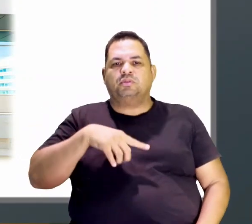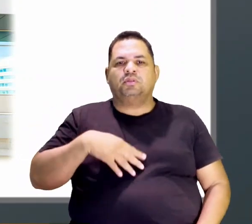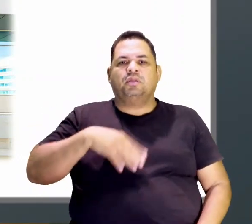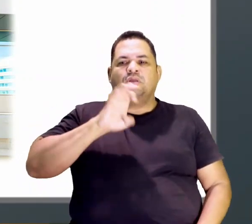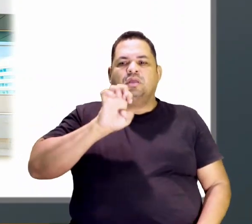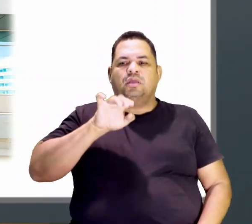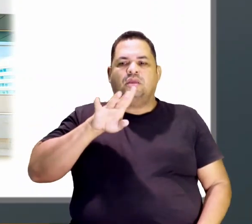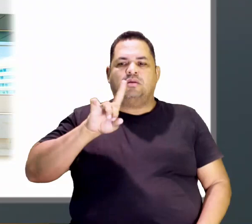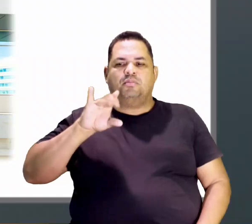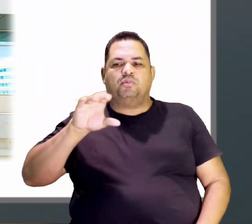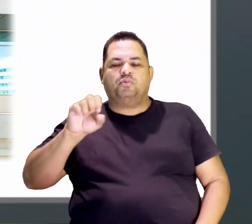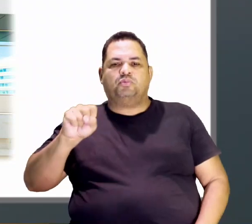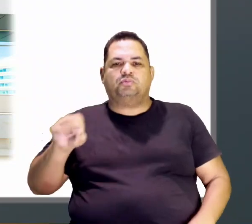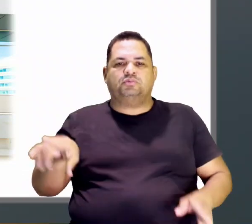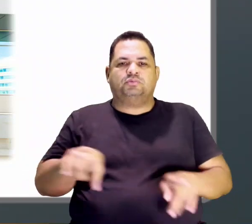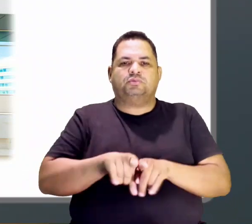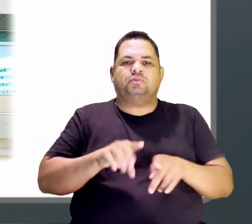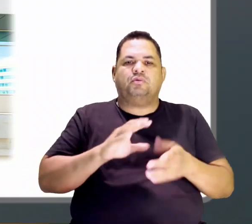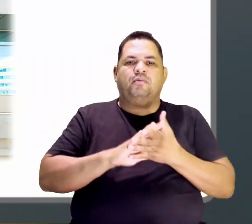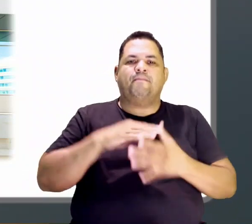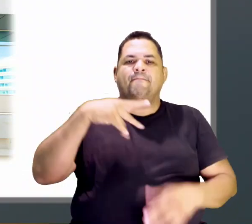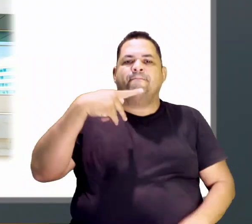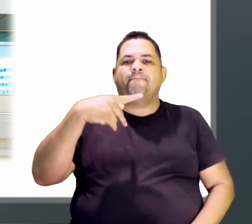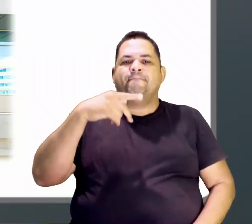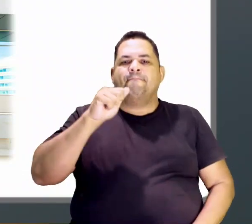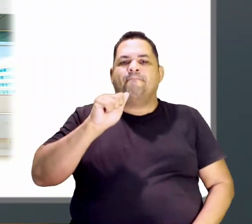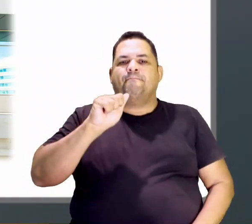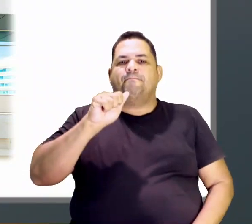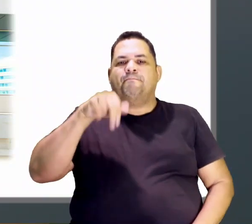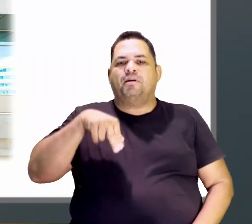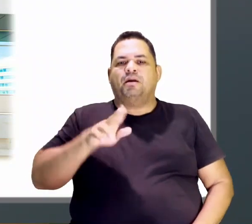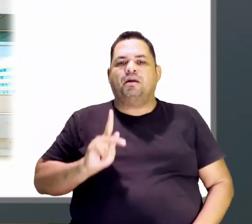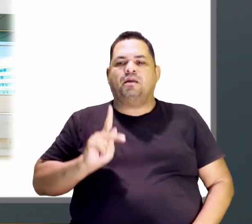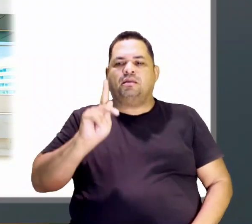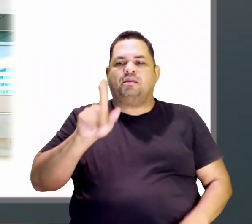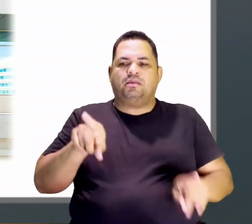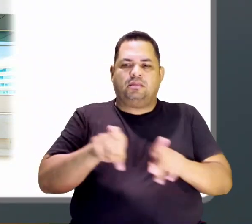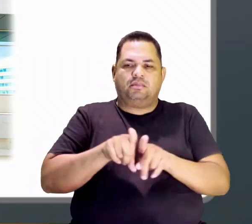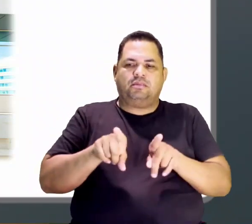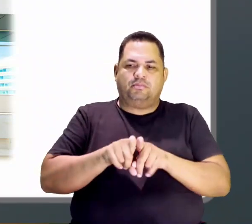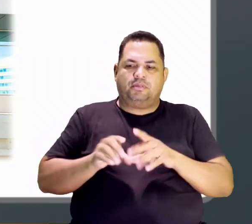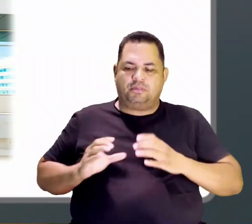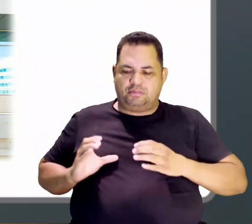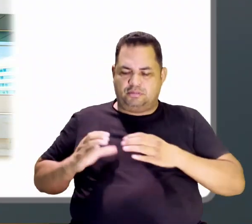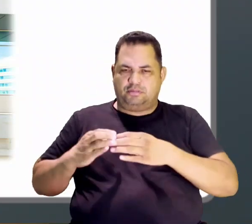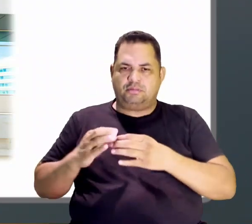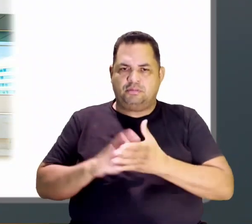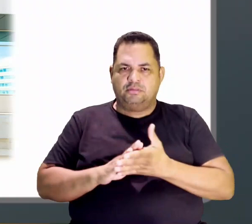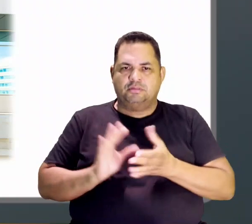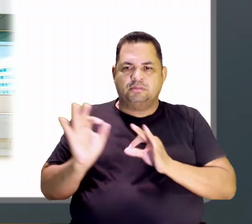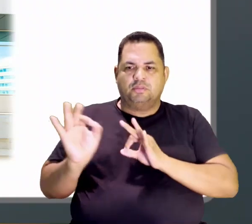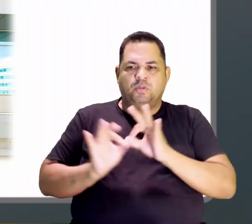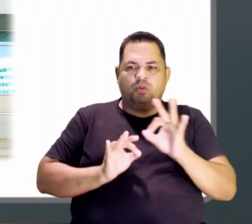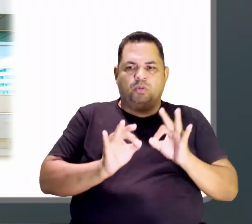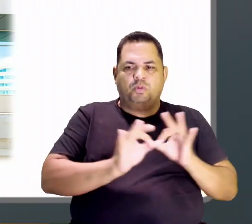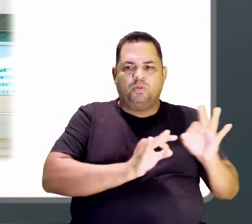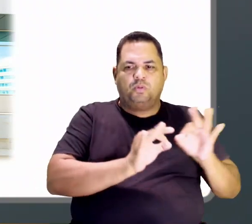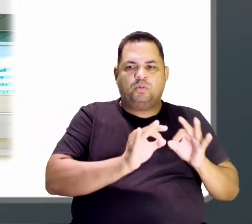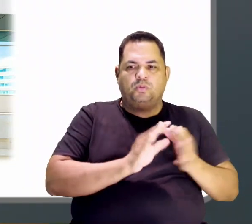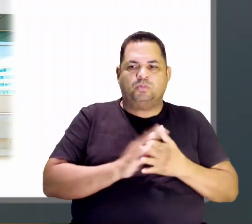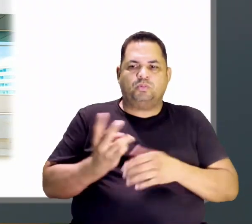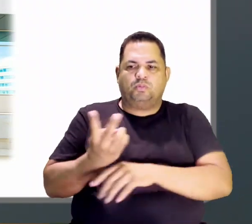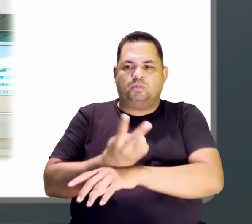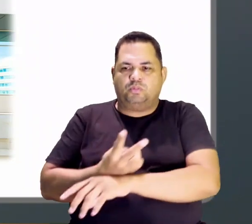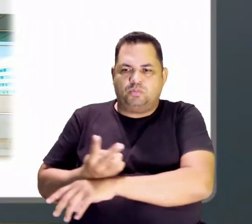né? Tem os punks. Então, quando a gente fala desses grupos, a gente está falando de organizações que buscam